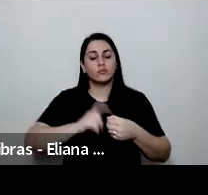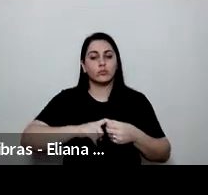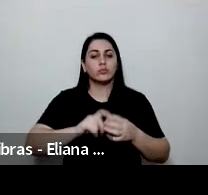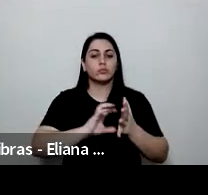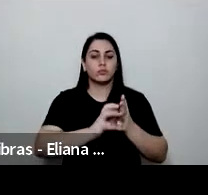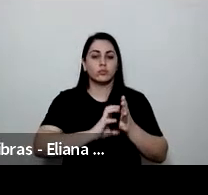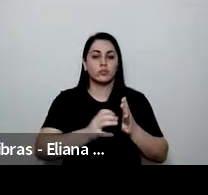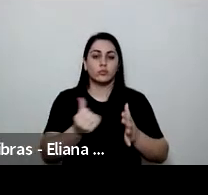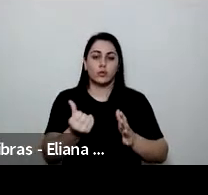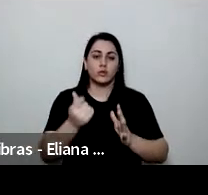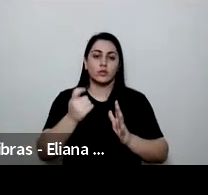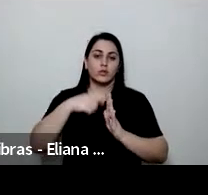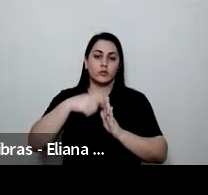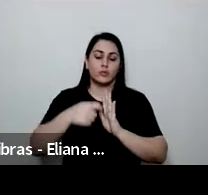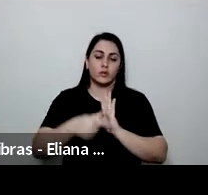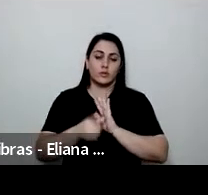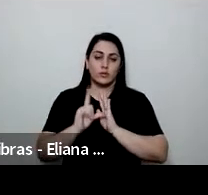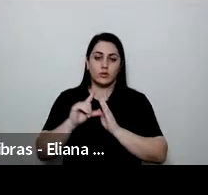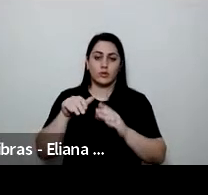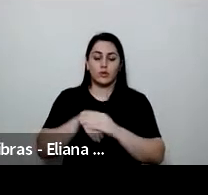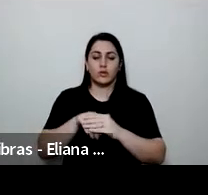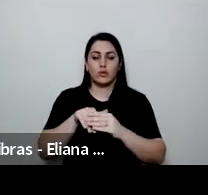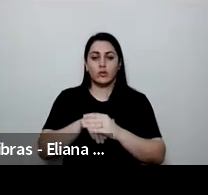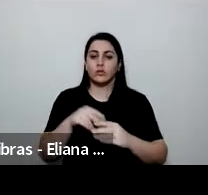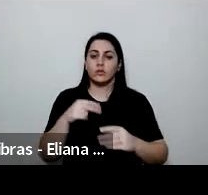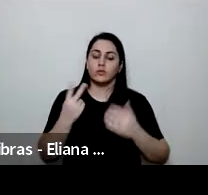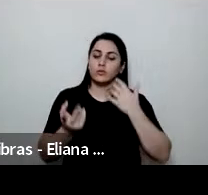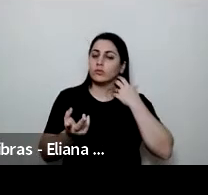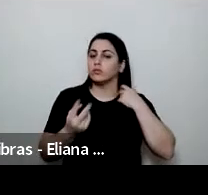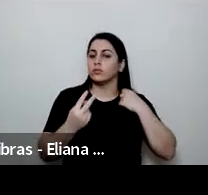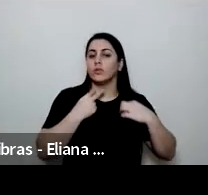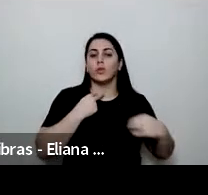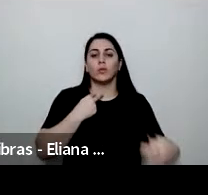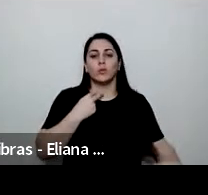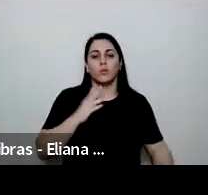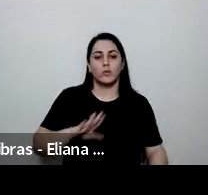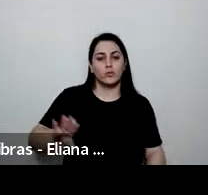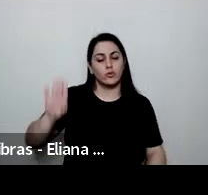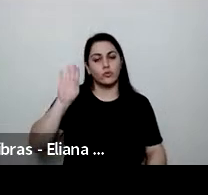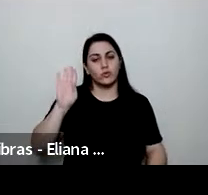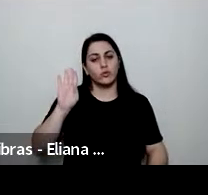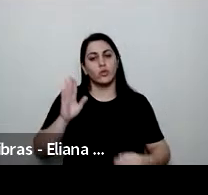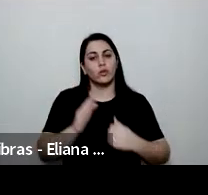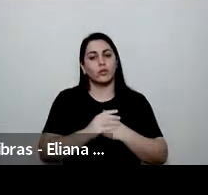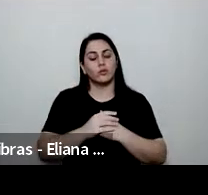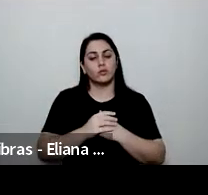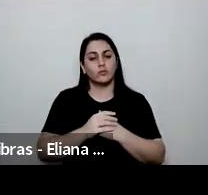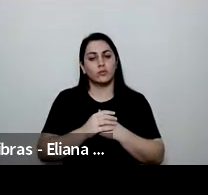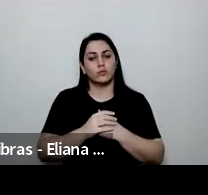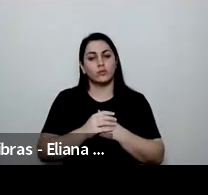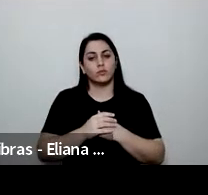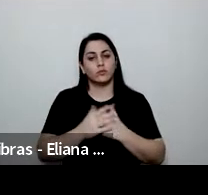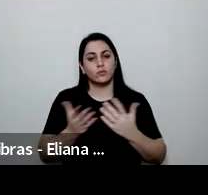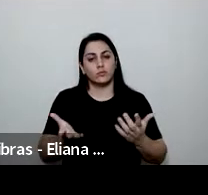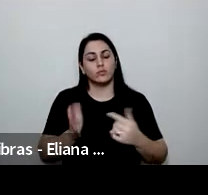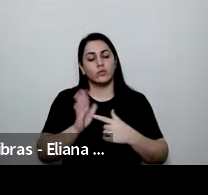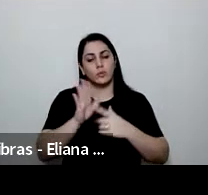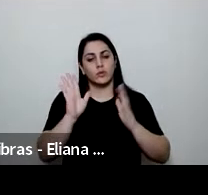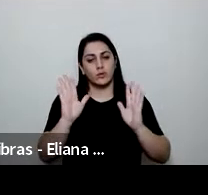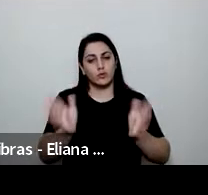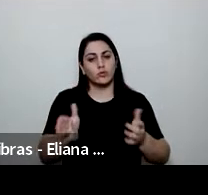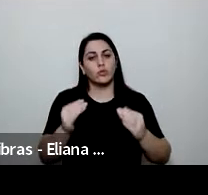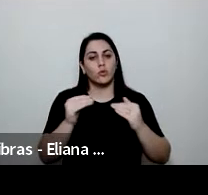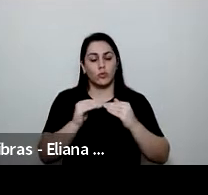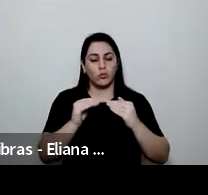político nos seis meses anteriores à eleição não posso indo assim condição de elegibilidade para concorrer ao pleito lindo ante o exposto em consonância